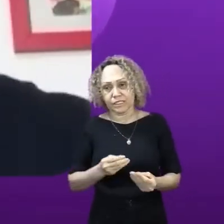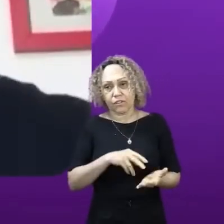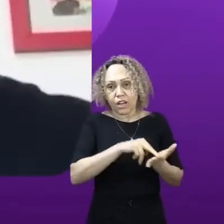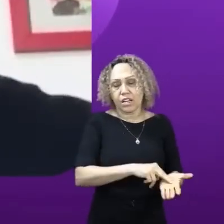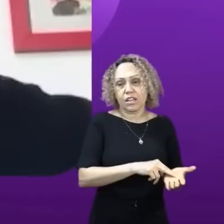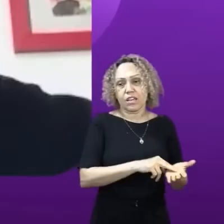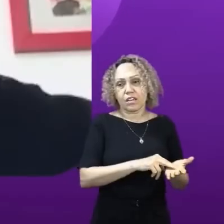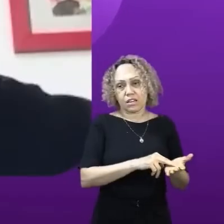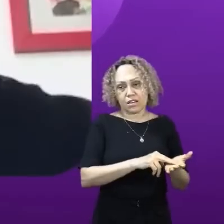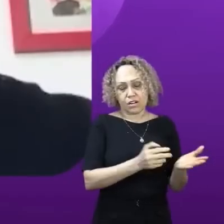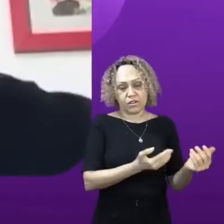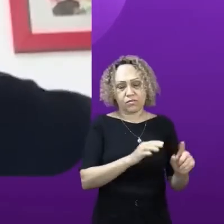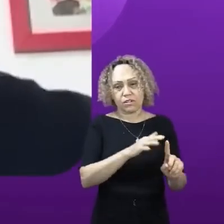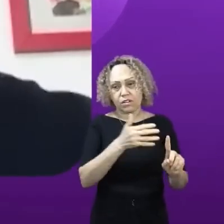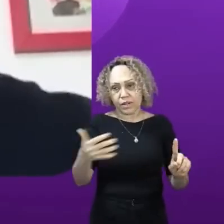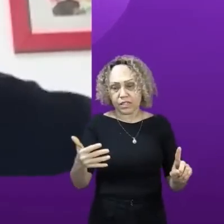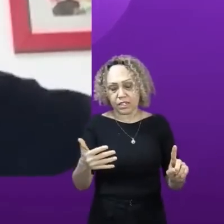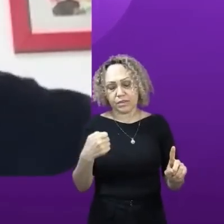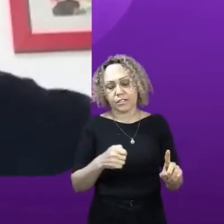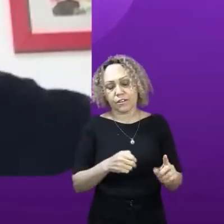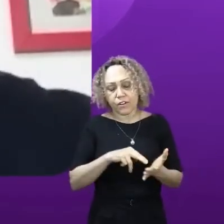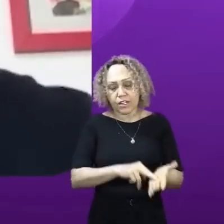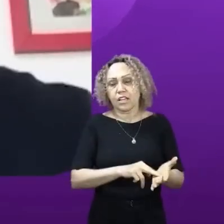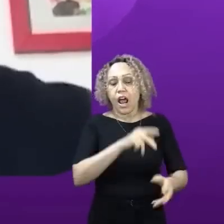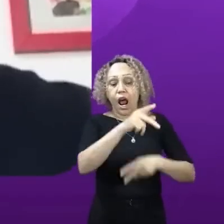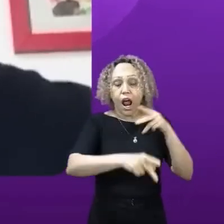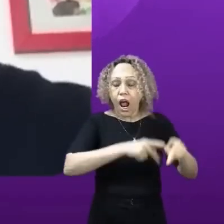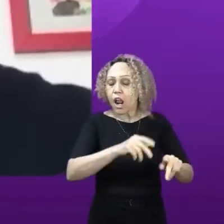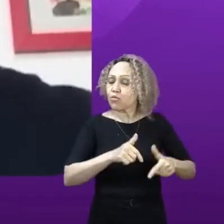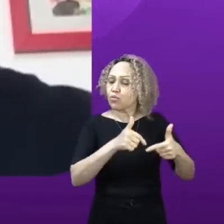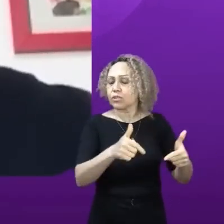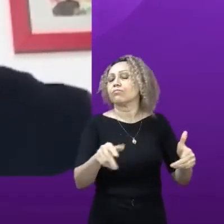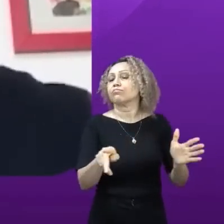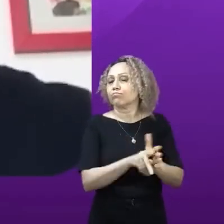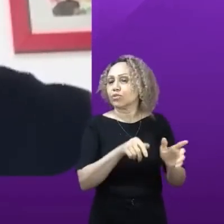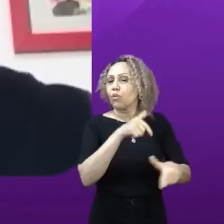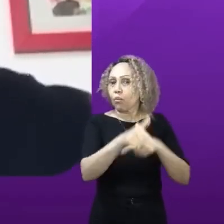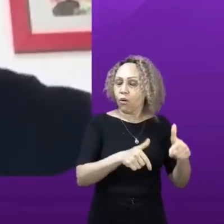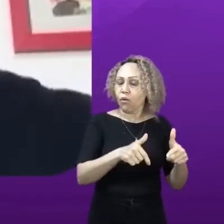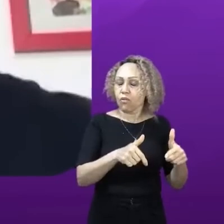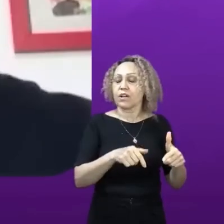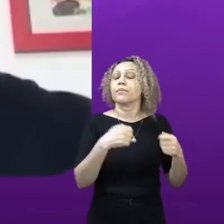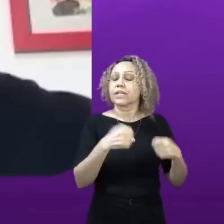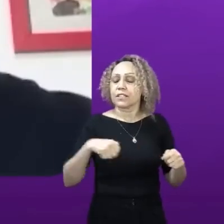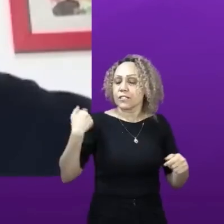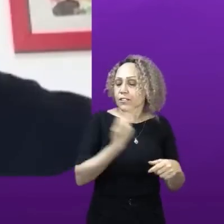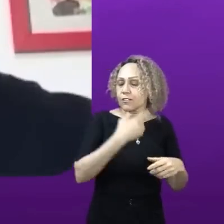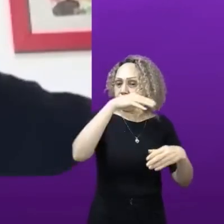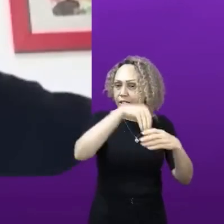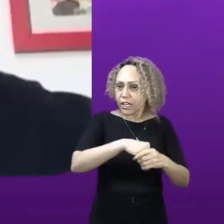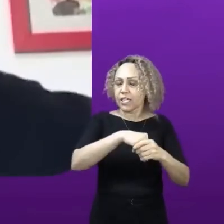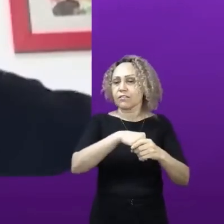Não existe uma luta das mulheres sem nós, porque nossas batalhas são entrelaçadas. Quando você